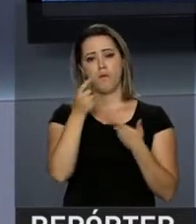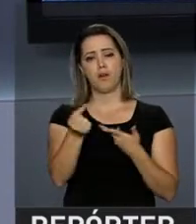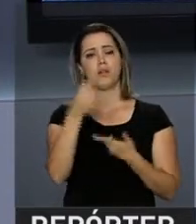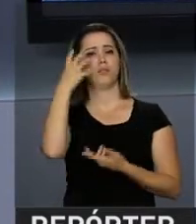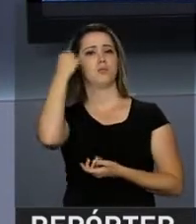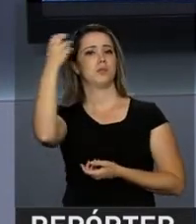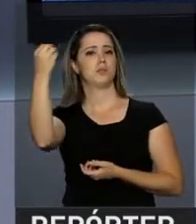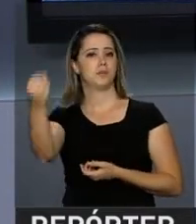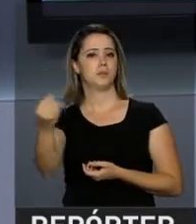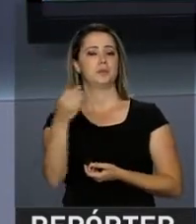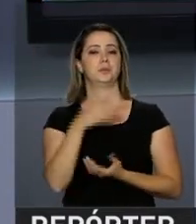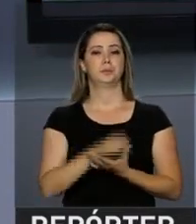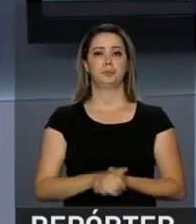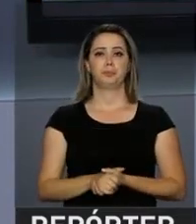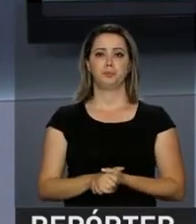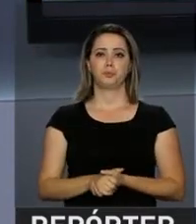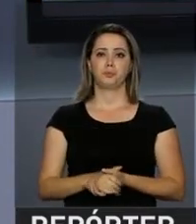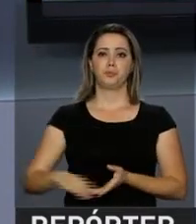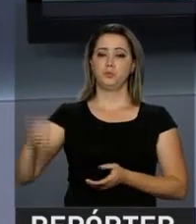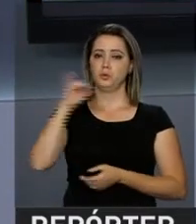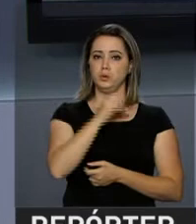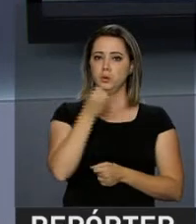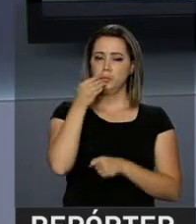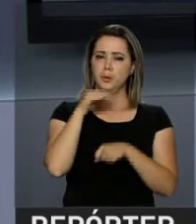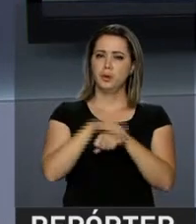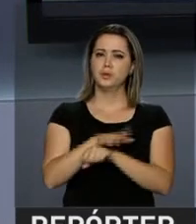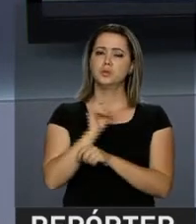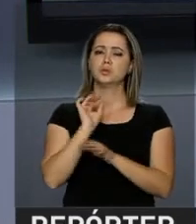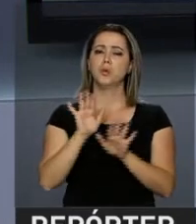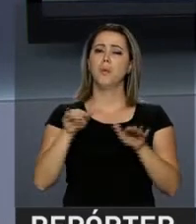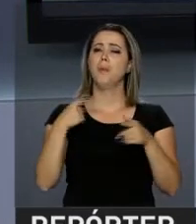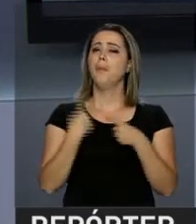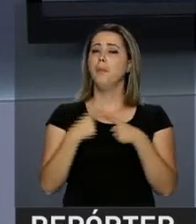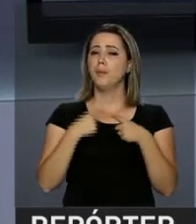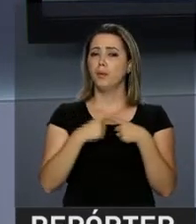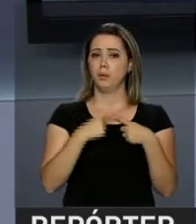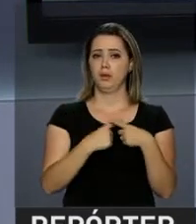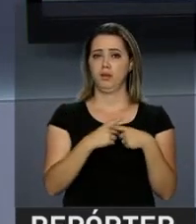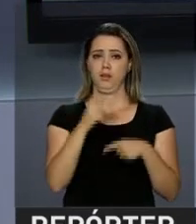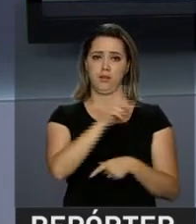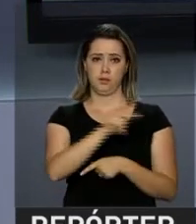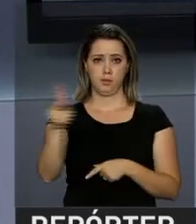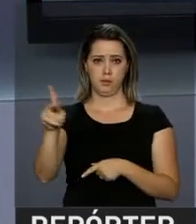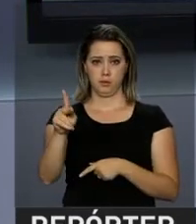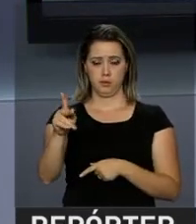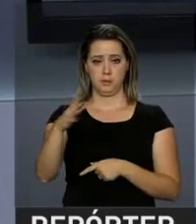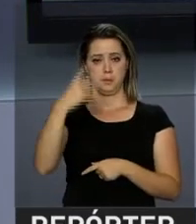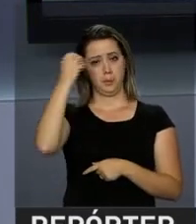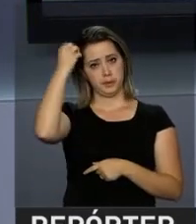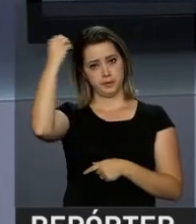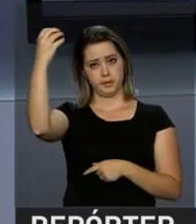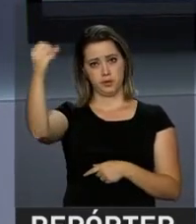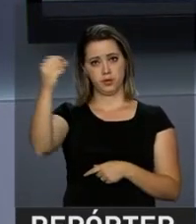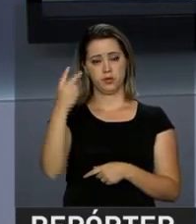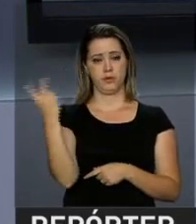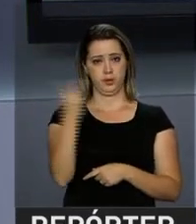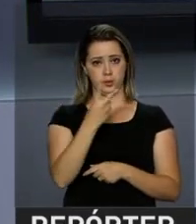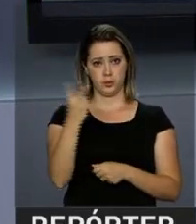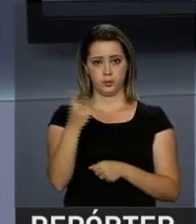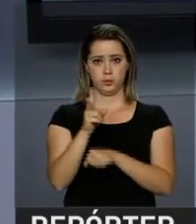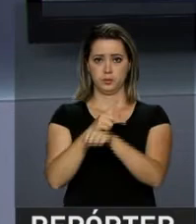do presidente lá e boa noite quais são os objetivos dessas visitas oficiais aos dois